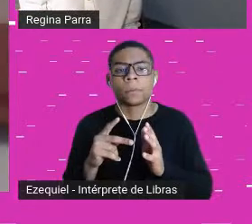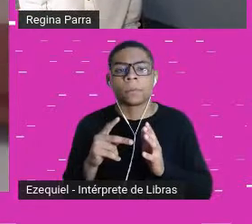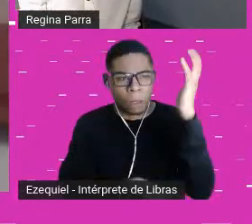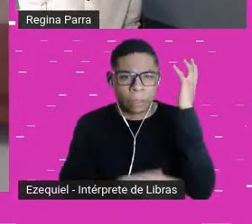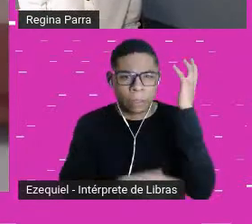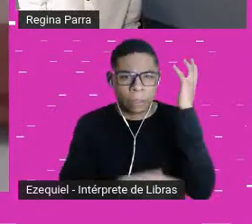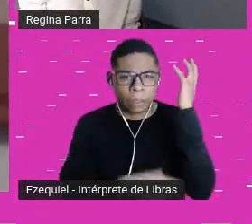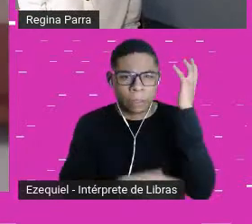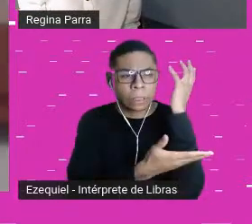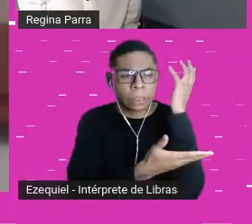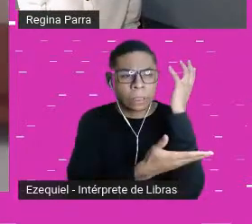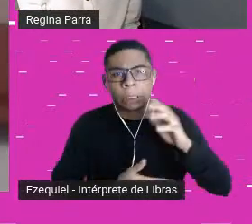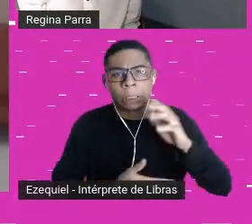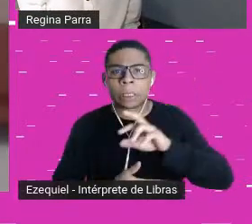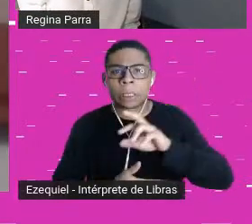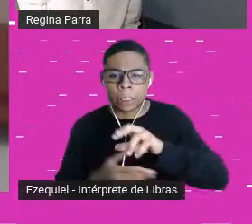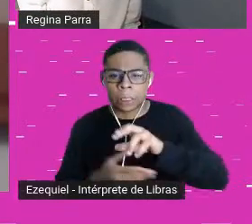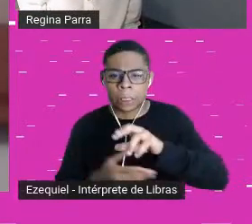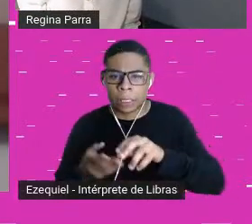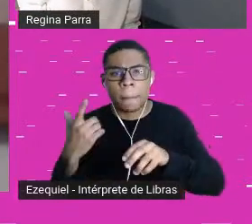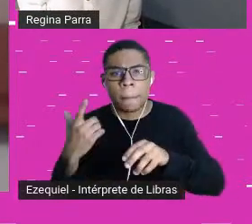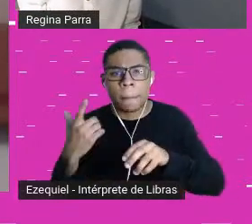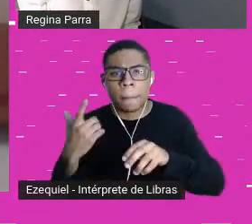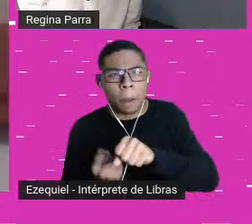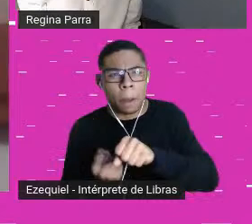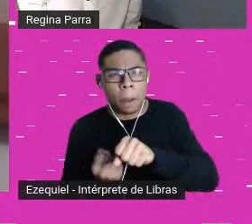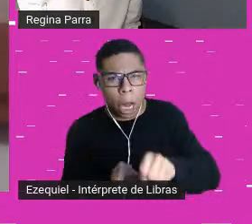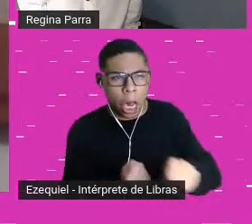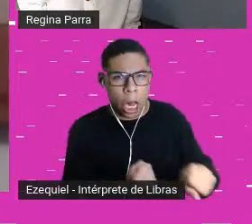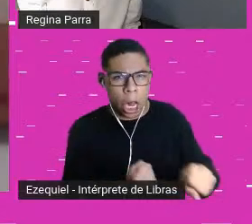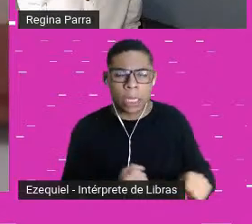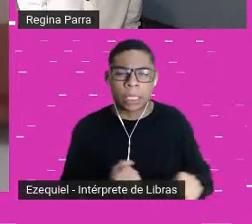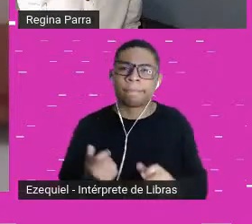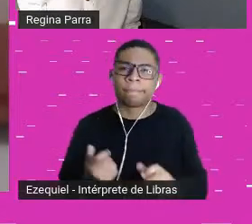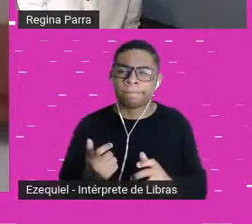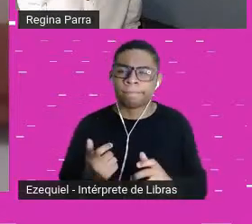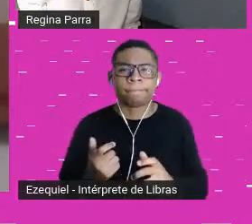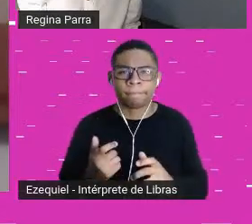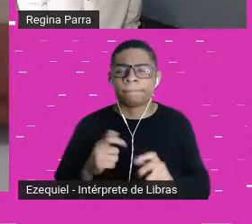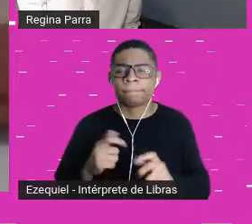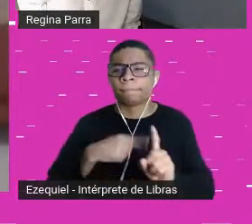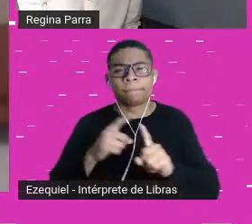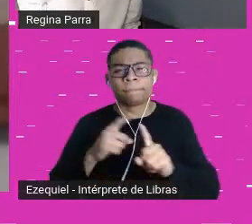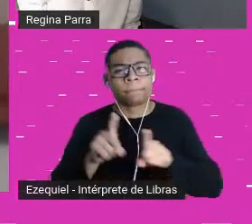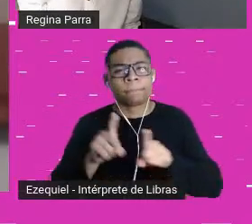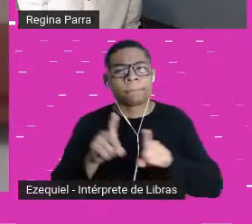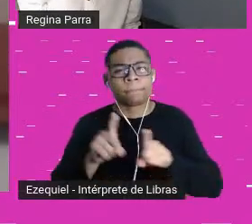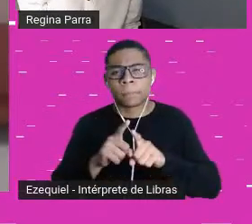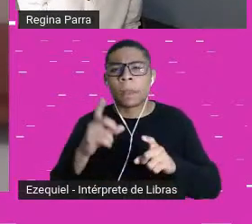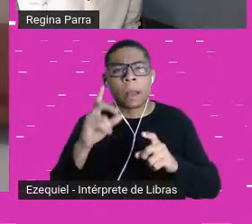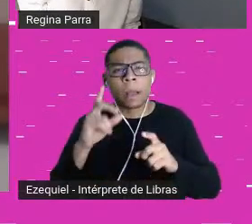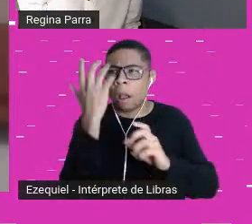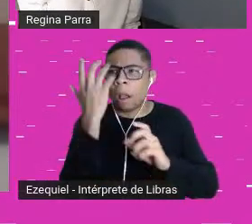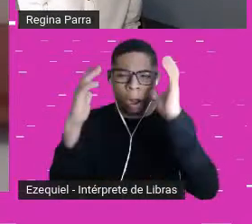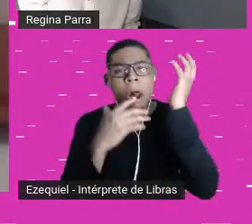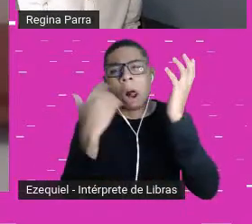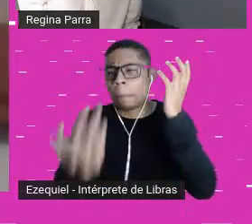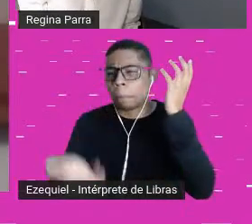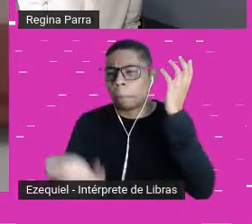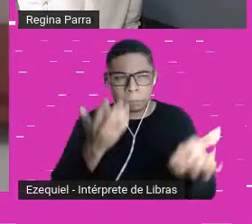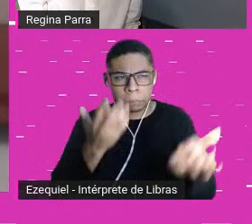elétrica. Né, trazendo já esse desmatamento, esse desflorestamento